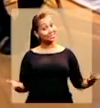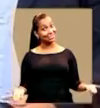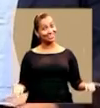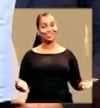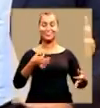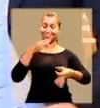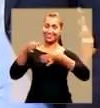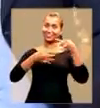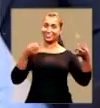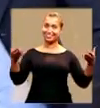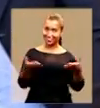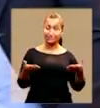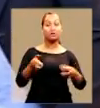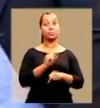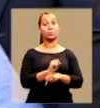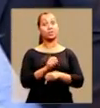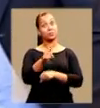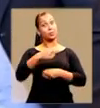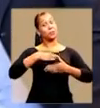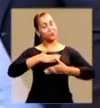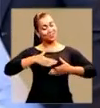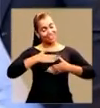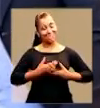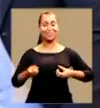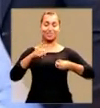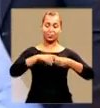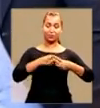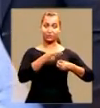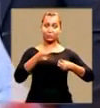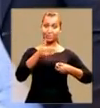Perfeito. Gente, esse foi o Ponto de Vista de hoje. Espero que você tenha